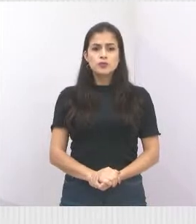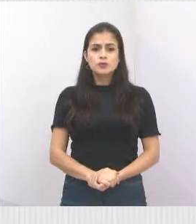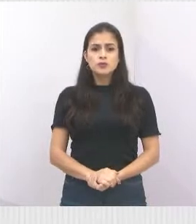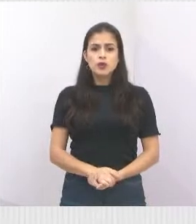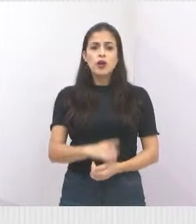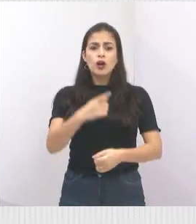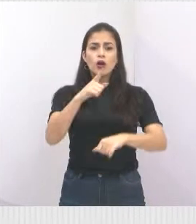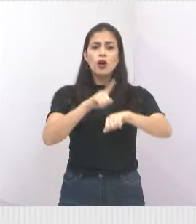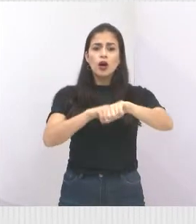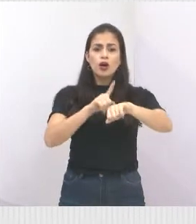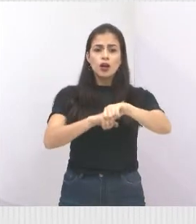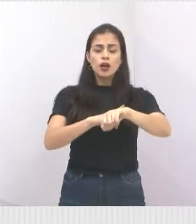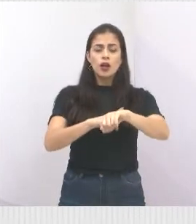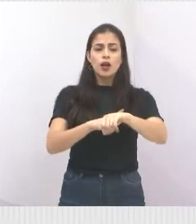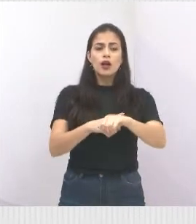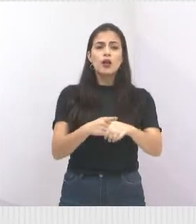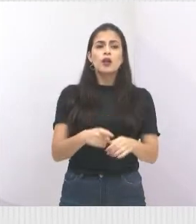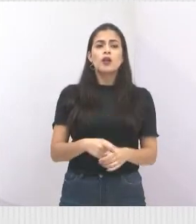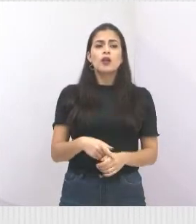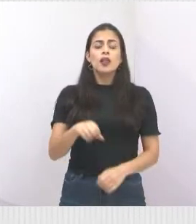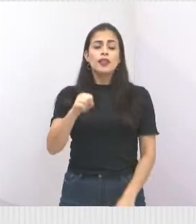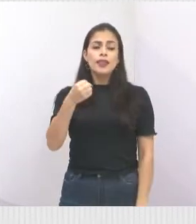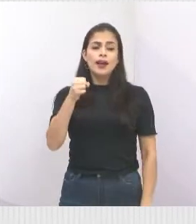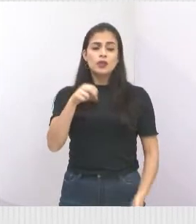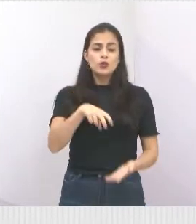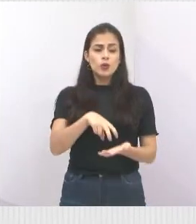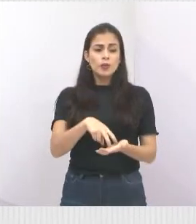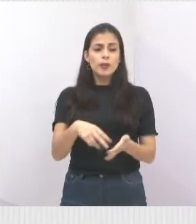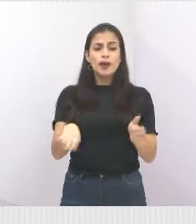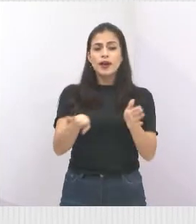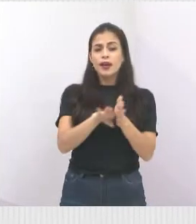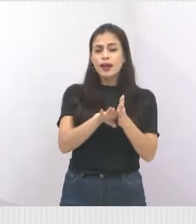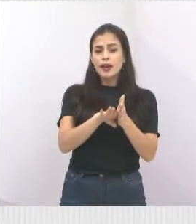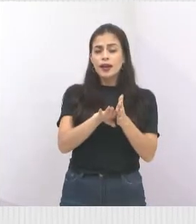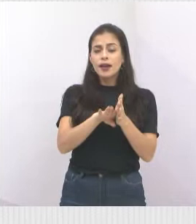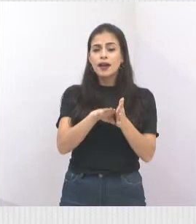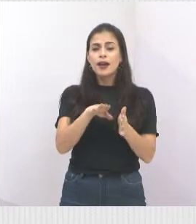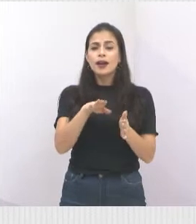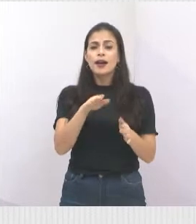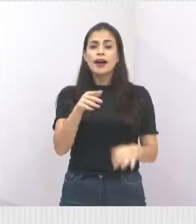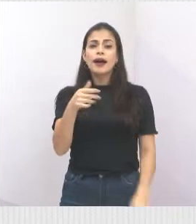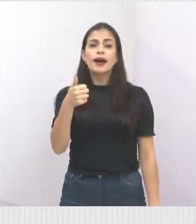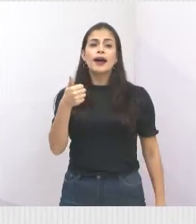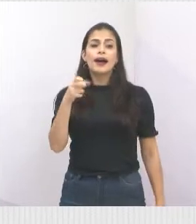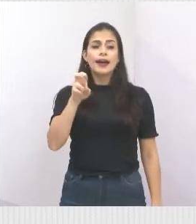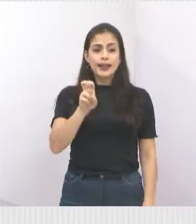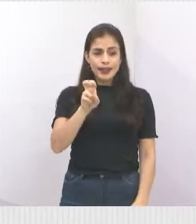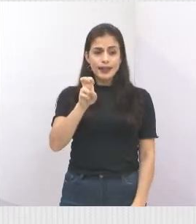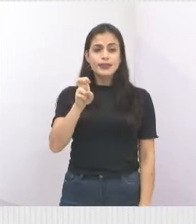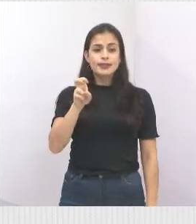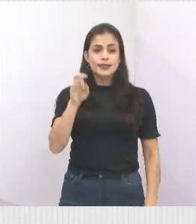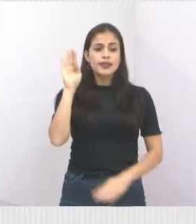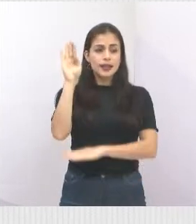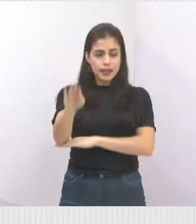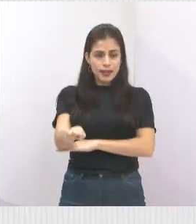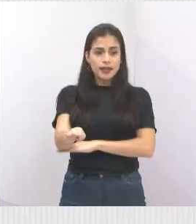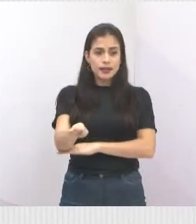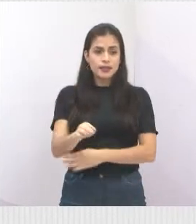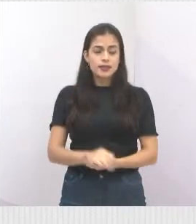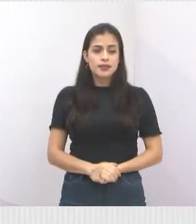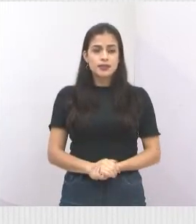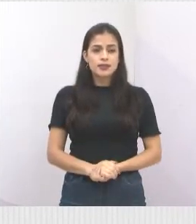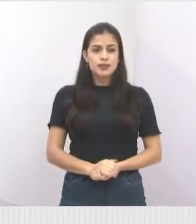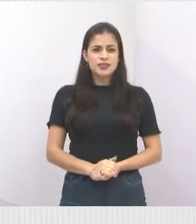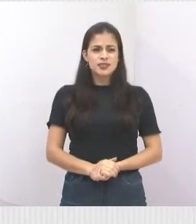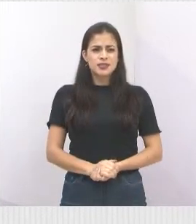fixarem o horário das 8 horas às 15horas Então passou das 15 horas também não adianta Então vamos nos organizar